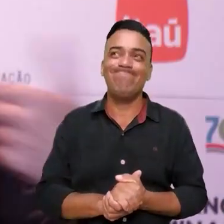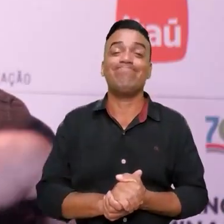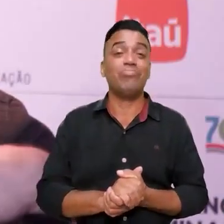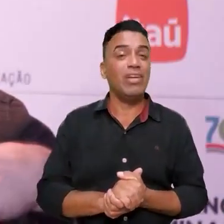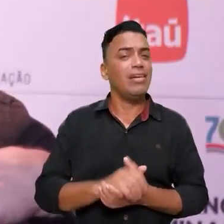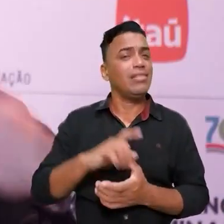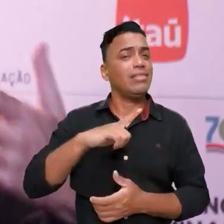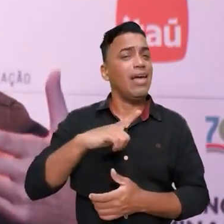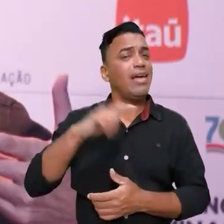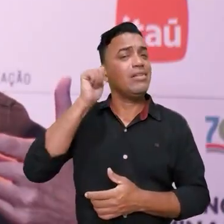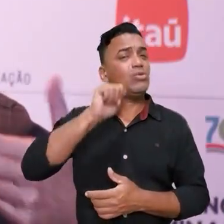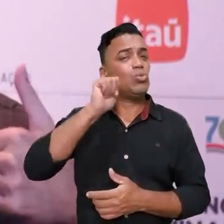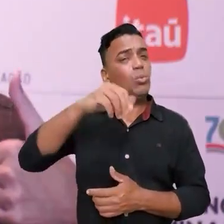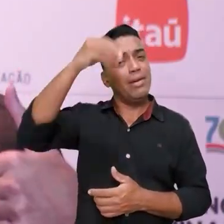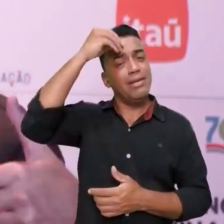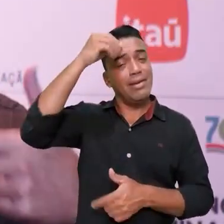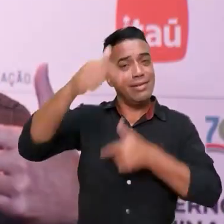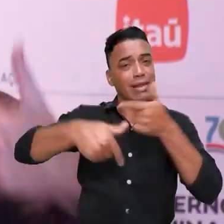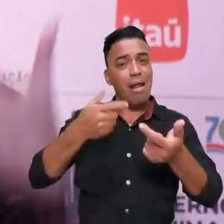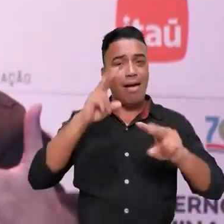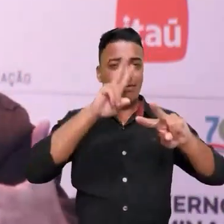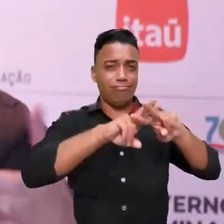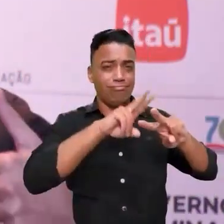E eu tenho uma sobrinha que foi agente penitenciária